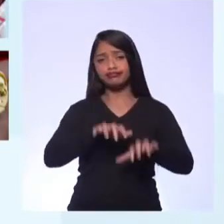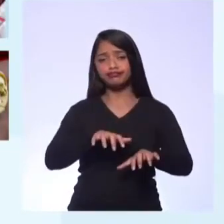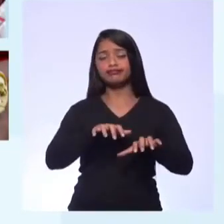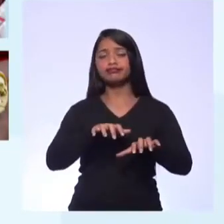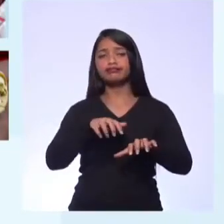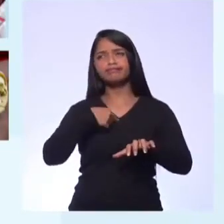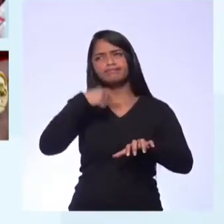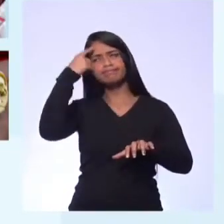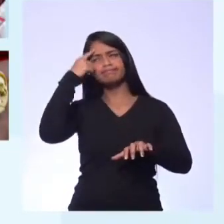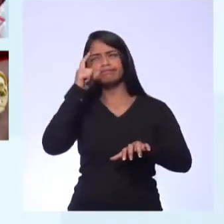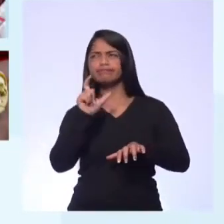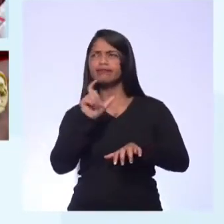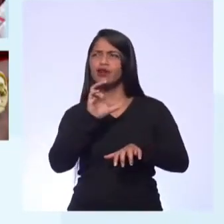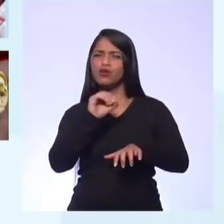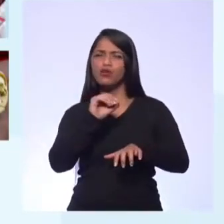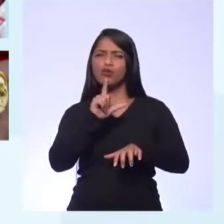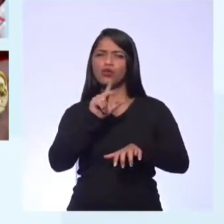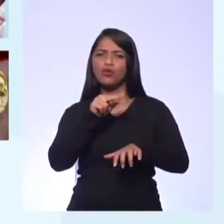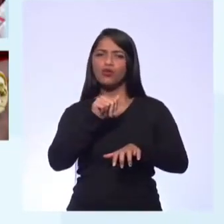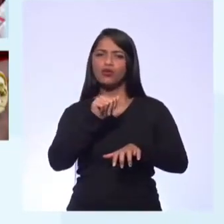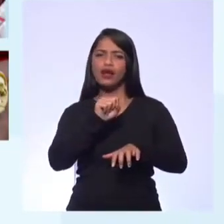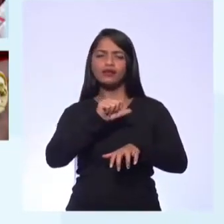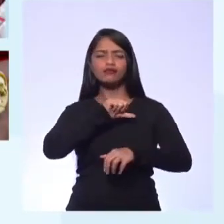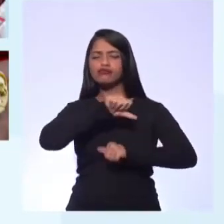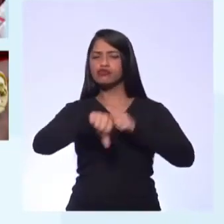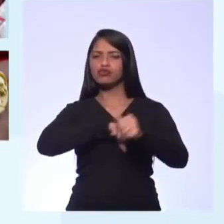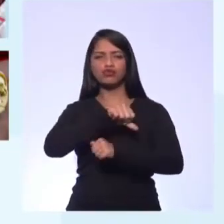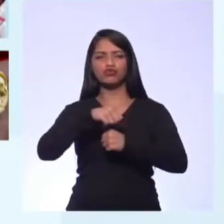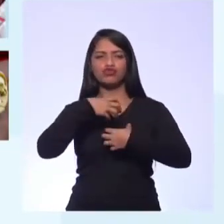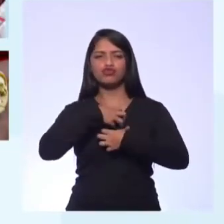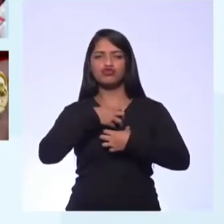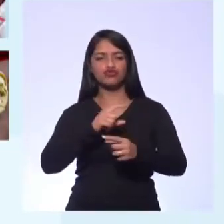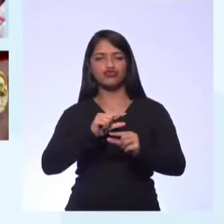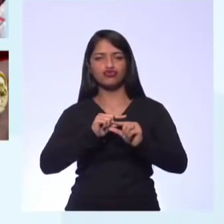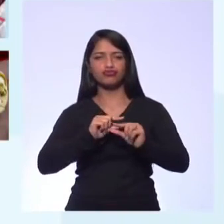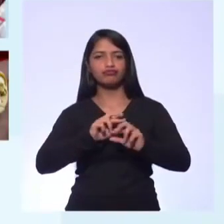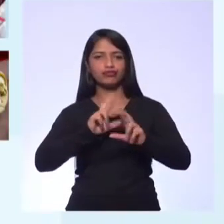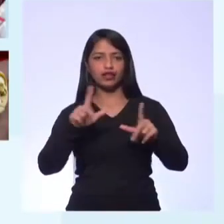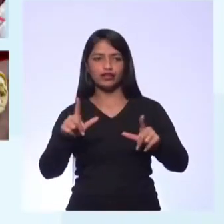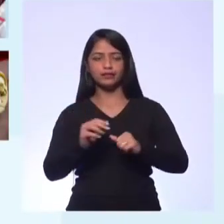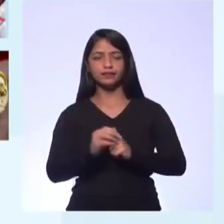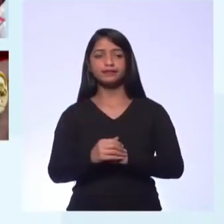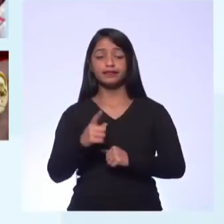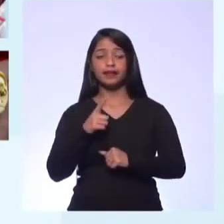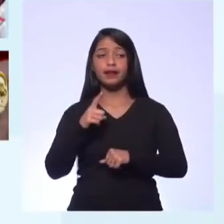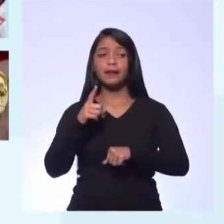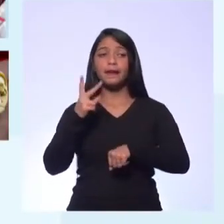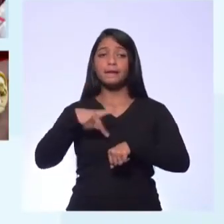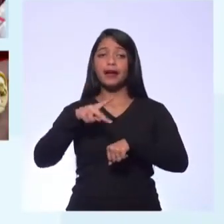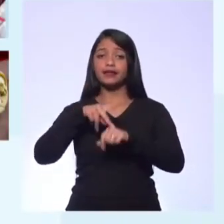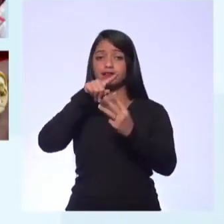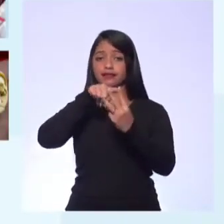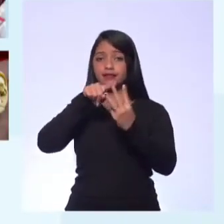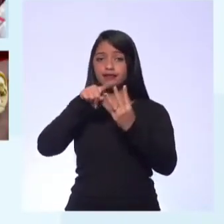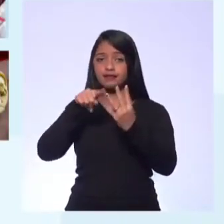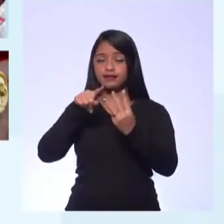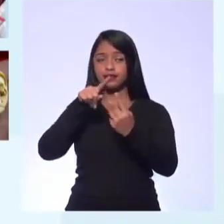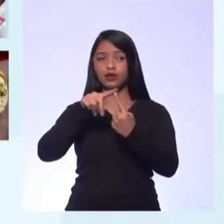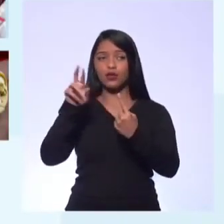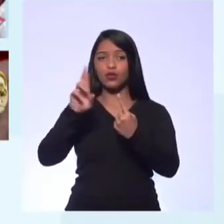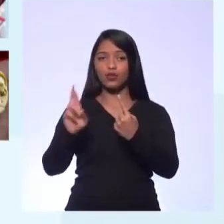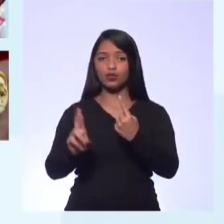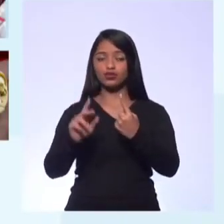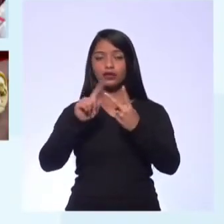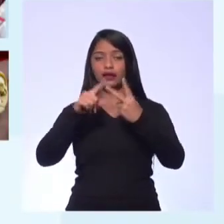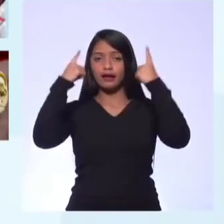Eu pensei em colunas, mas depois eu refiz para deixar mais fácil de enxergar, né? Então, você tem aí as três nacionalidades em cima, que tá Russia, Greece e